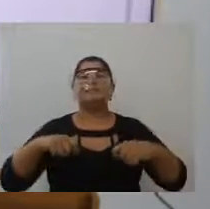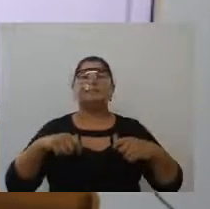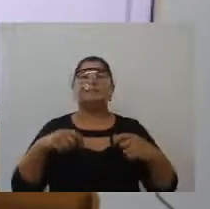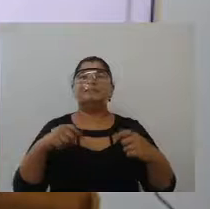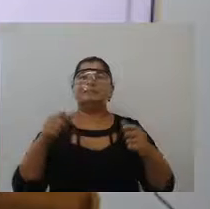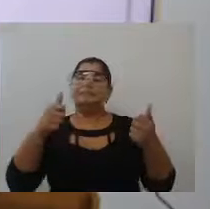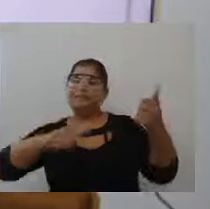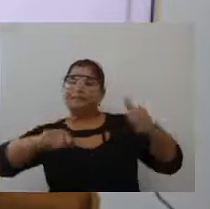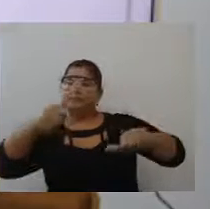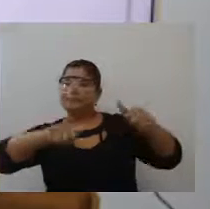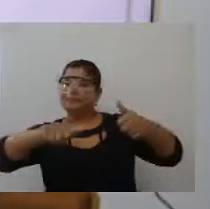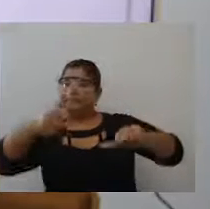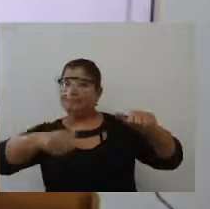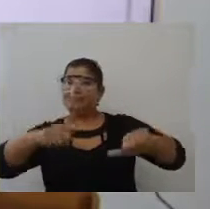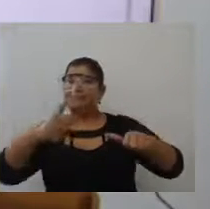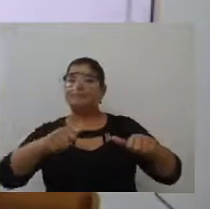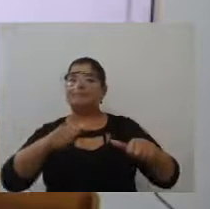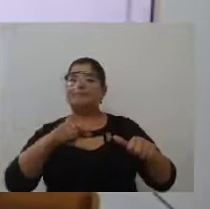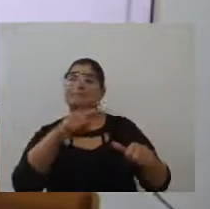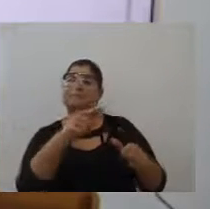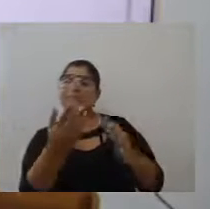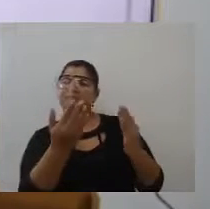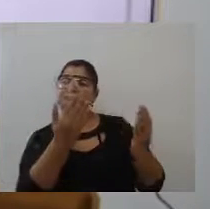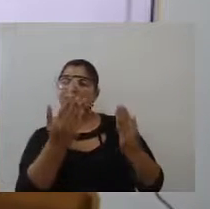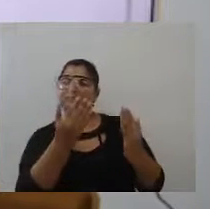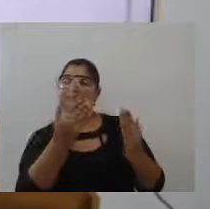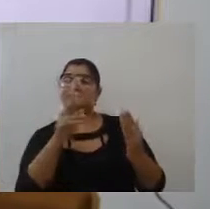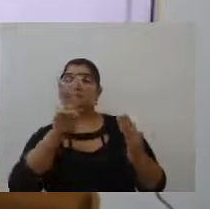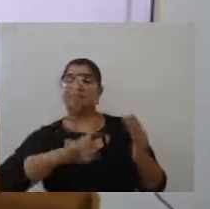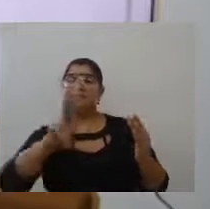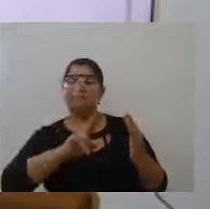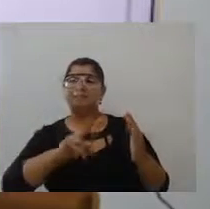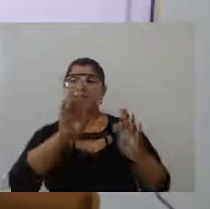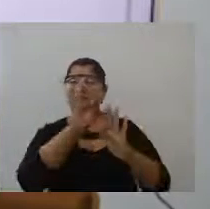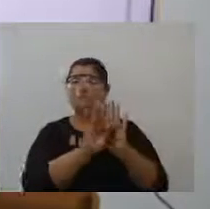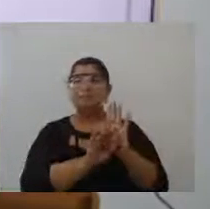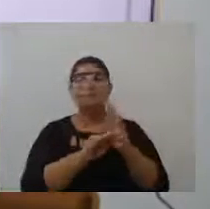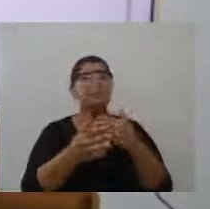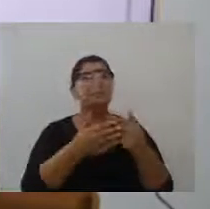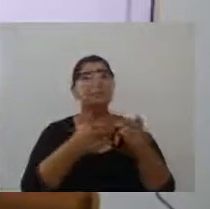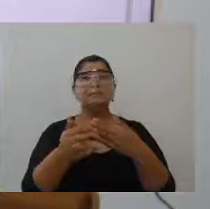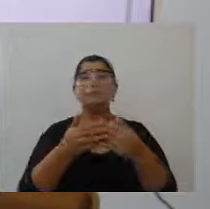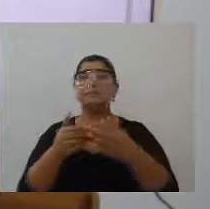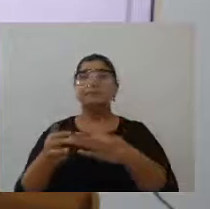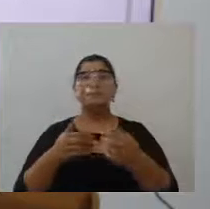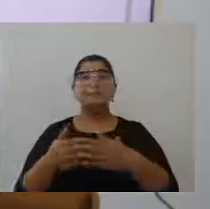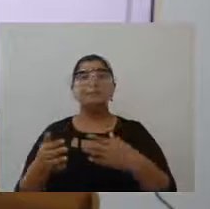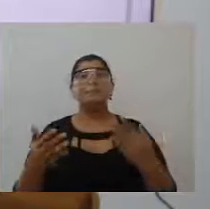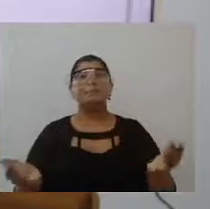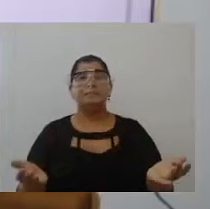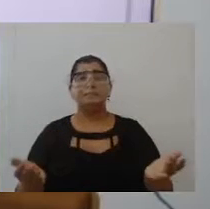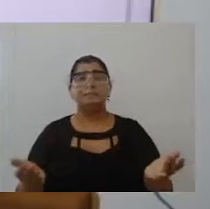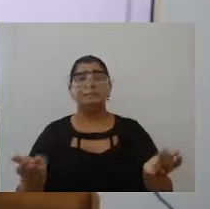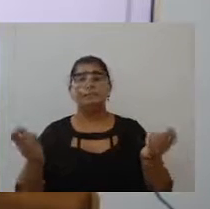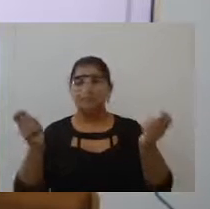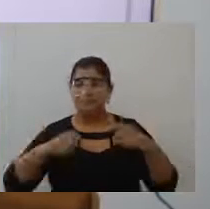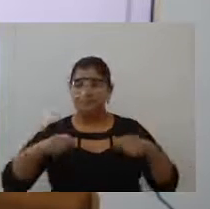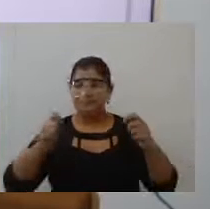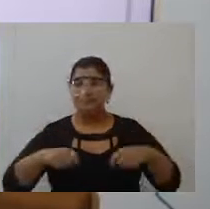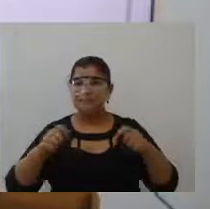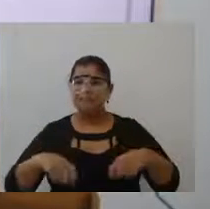de avaliar a credibilidade e a utilidade de tudo que chega para nós? Será que a gente está em condições de